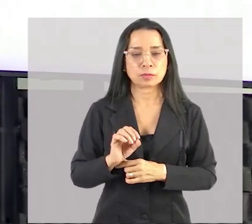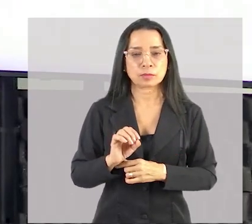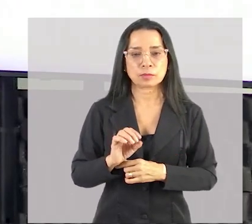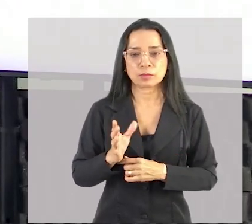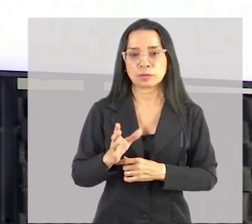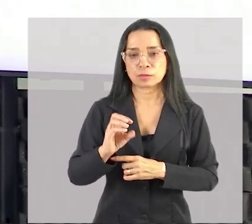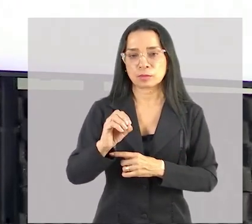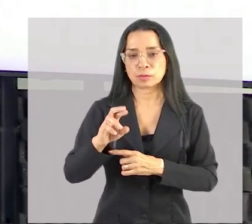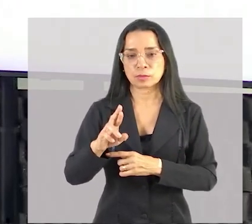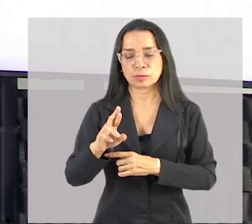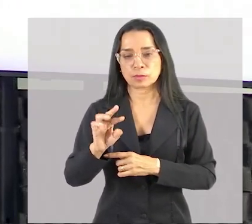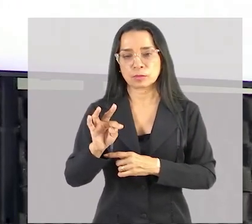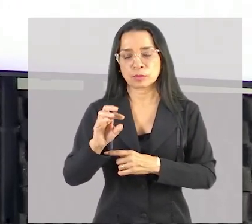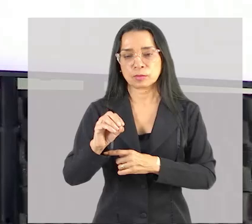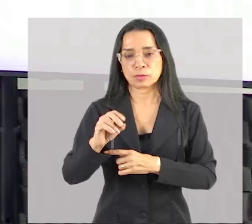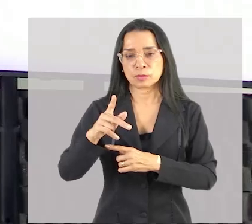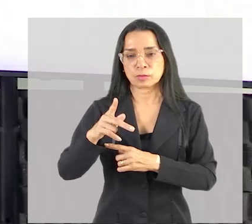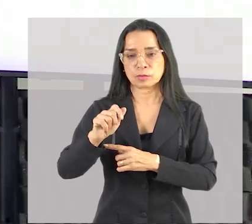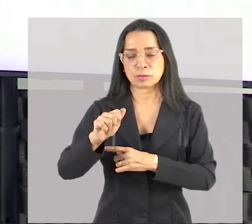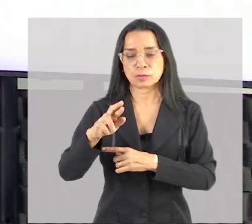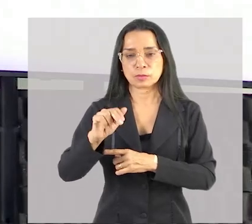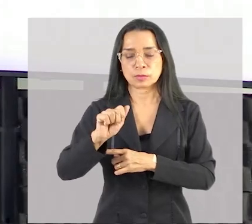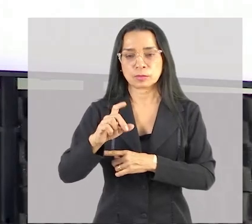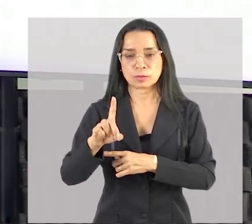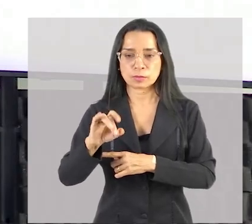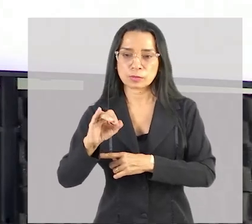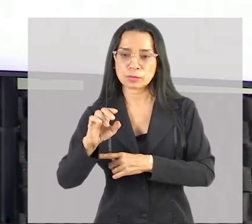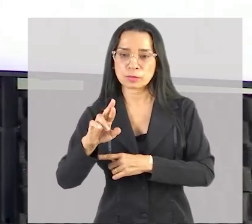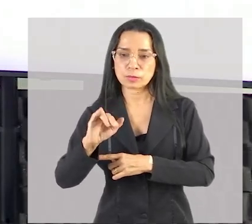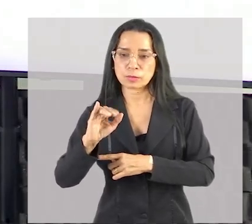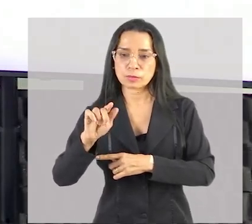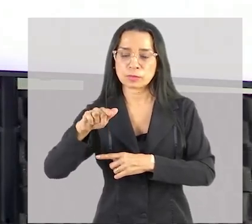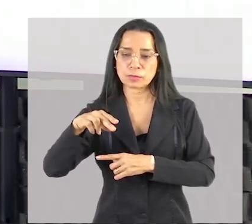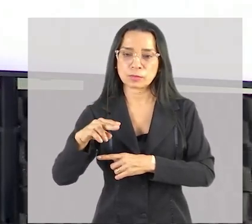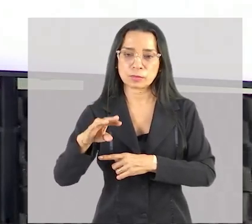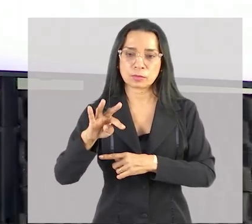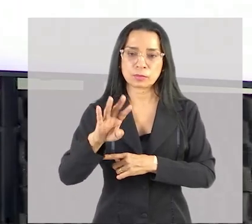orto-para dirigente. Então, vai entrar aqui um.